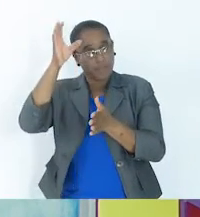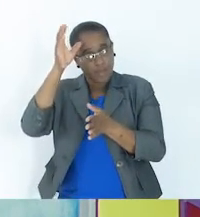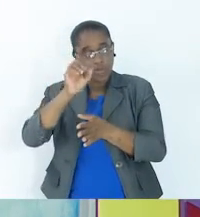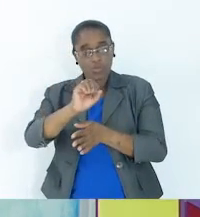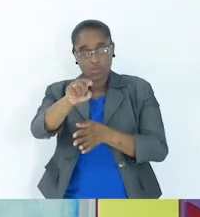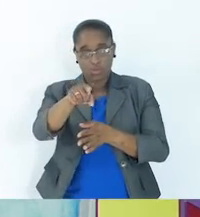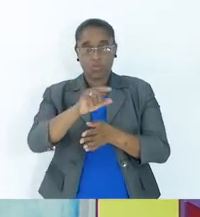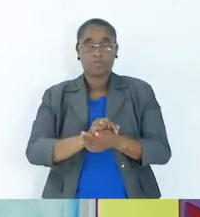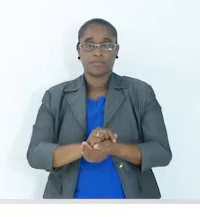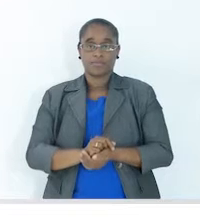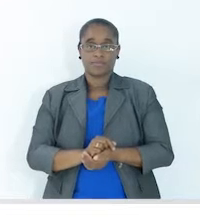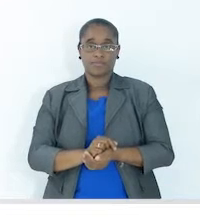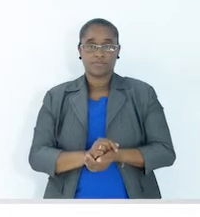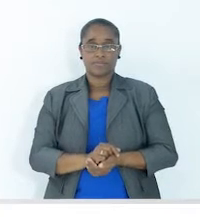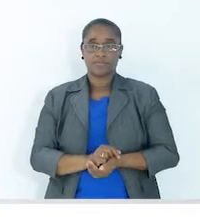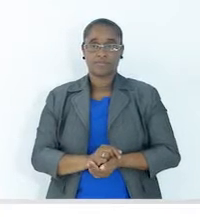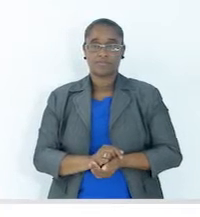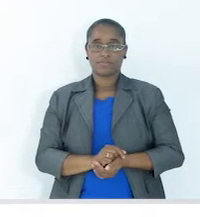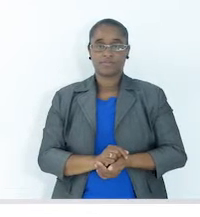frente.